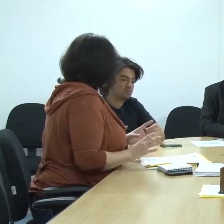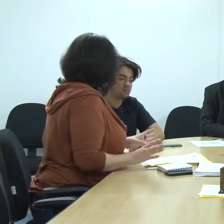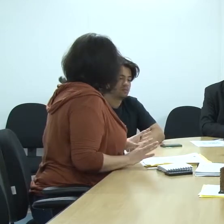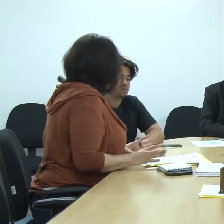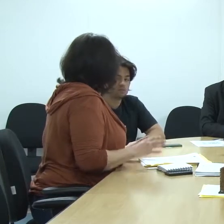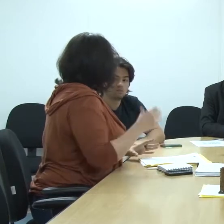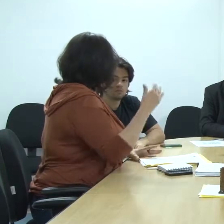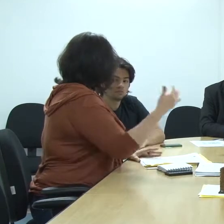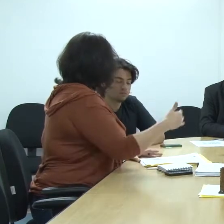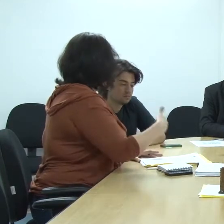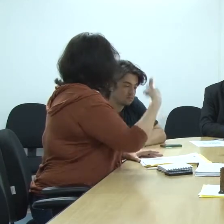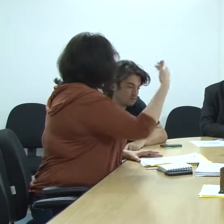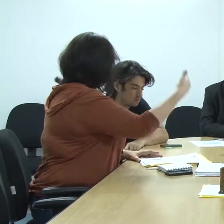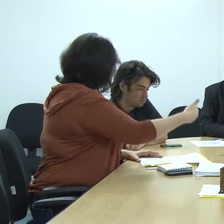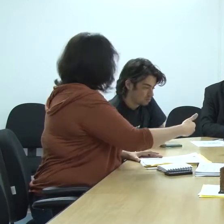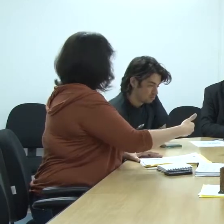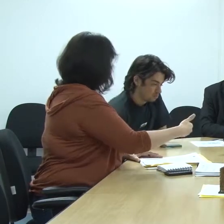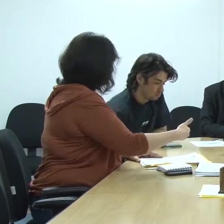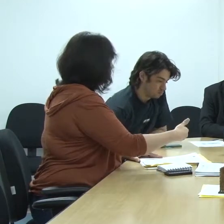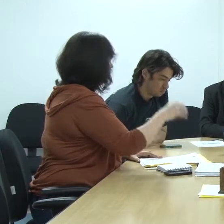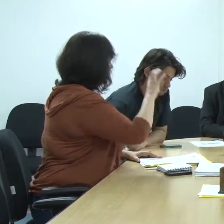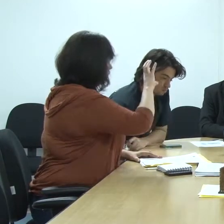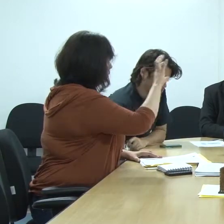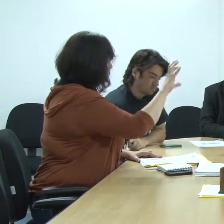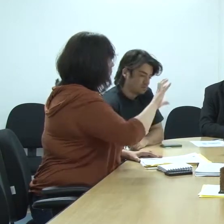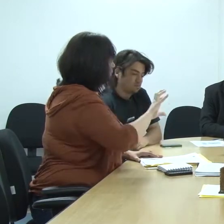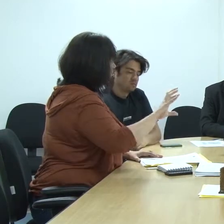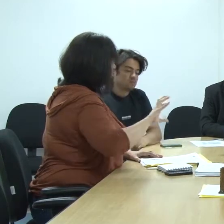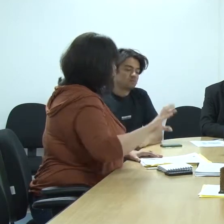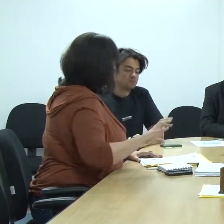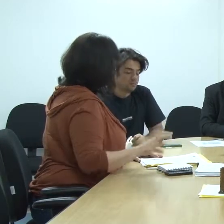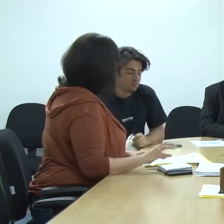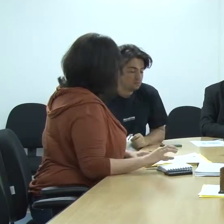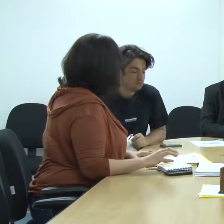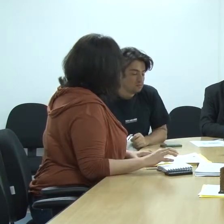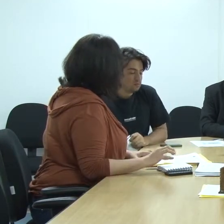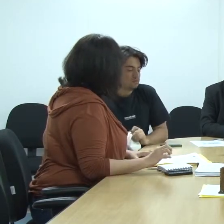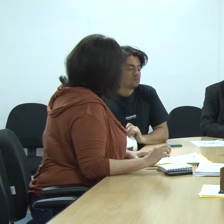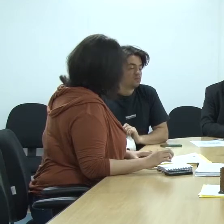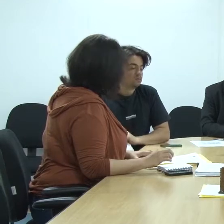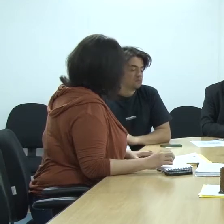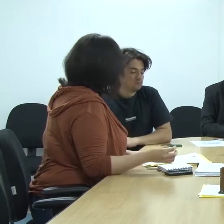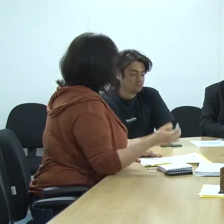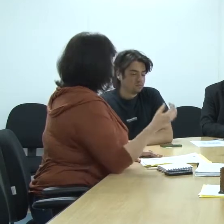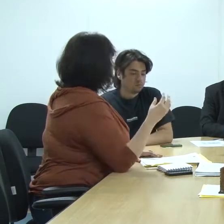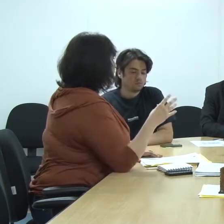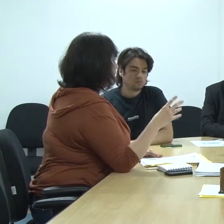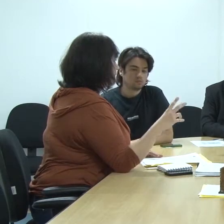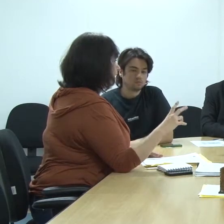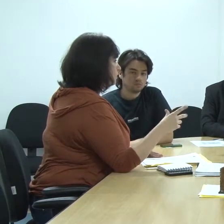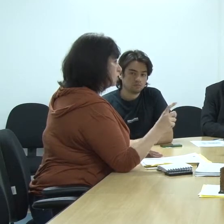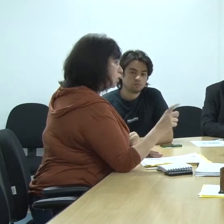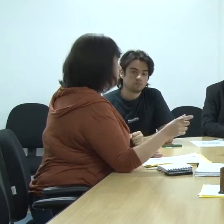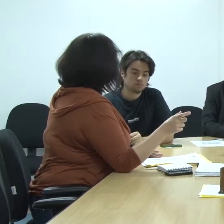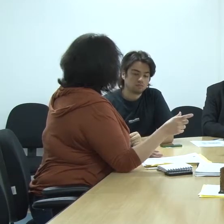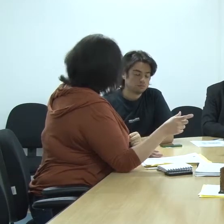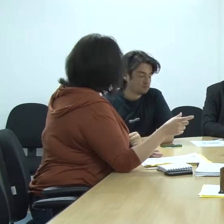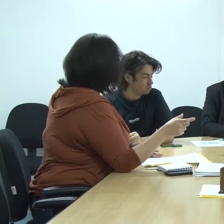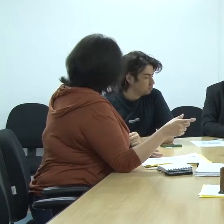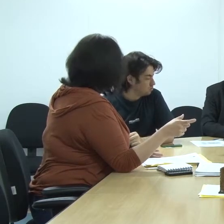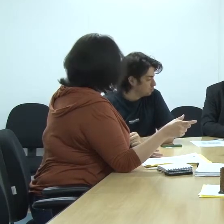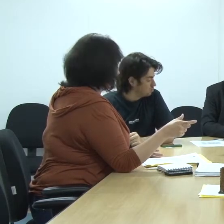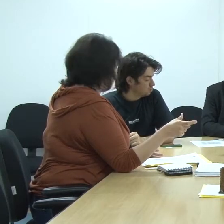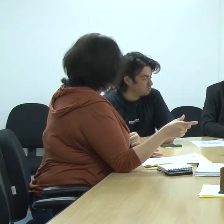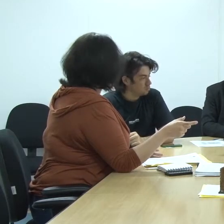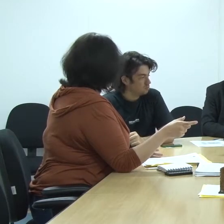Fácil com a documentação. A gente já tinha o serviço disponível no portal de serviços do Fácil, estava só como